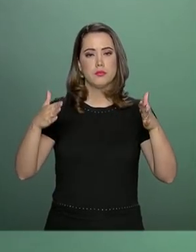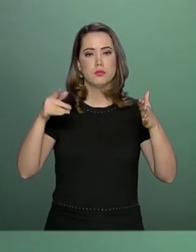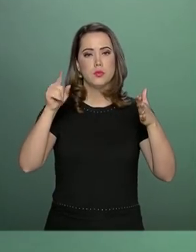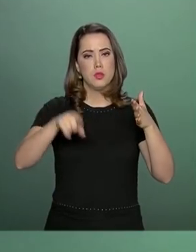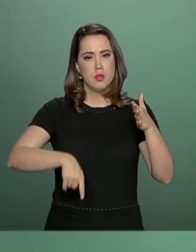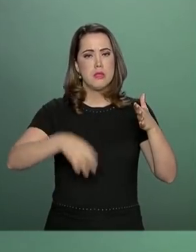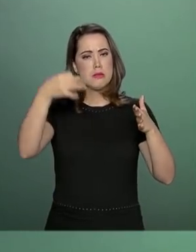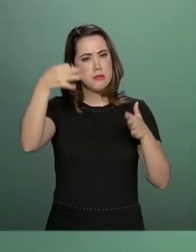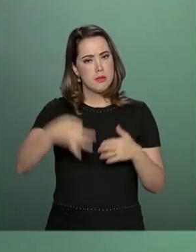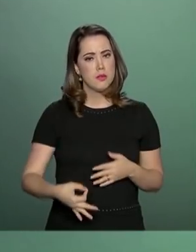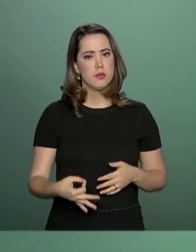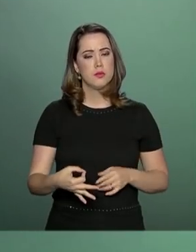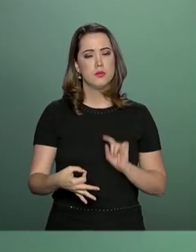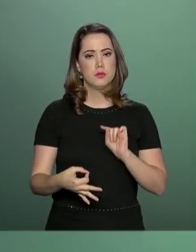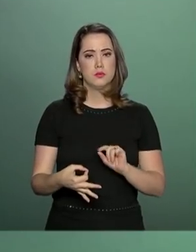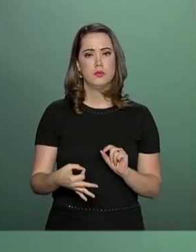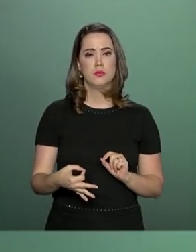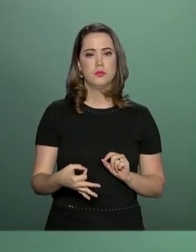previsível,